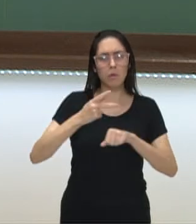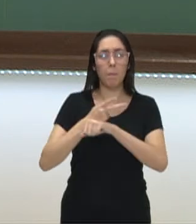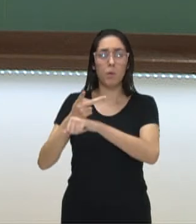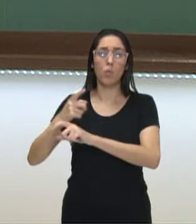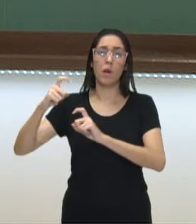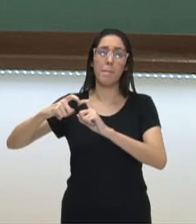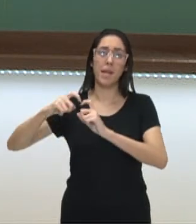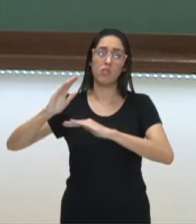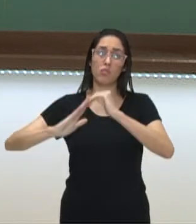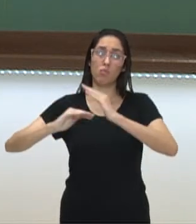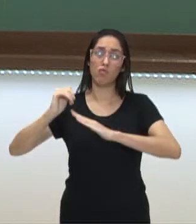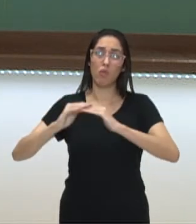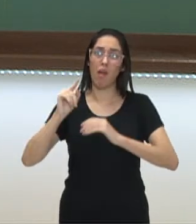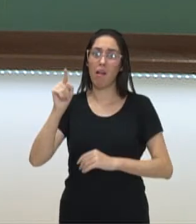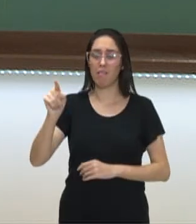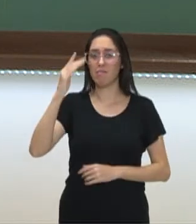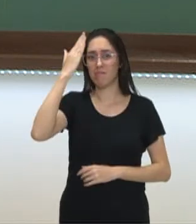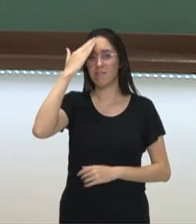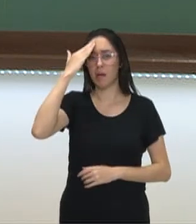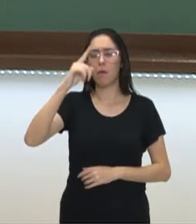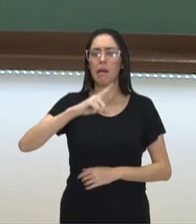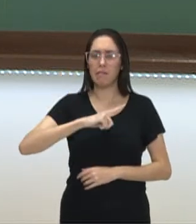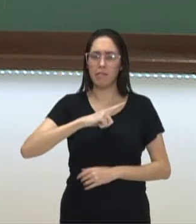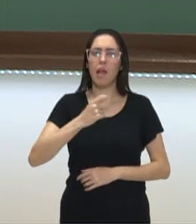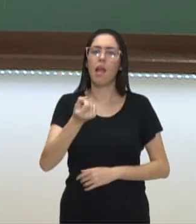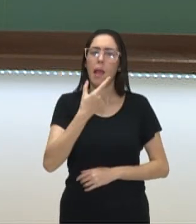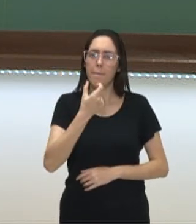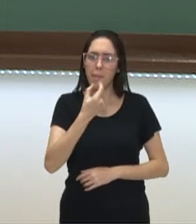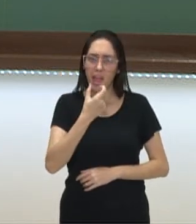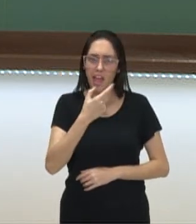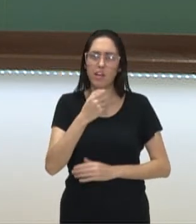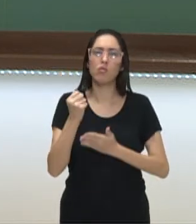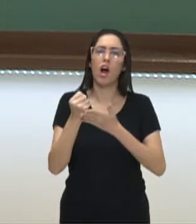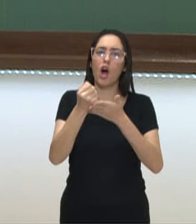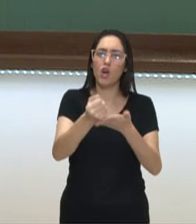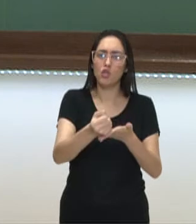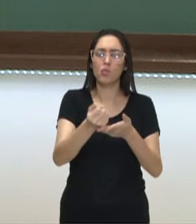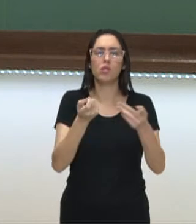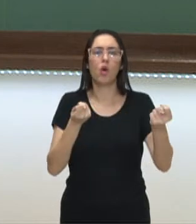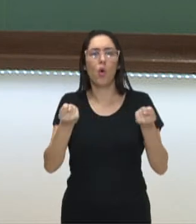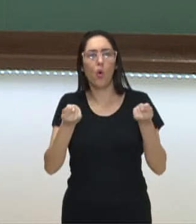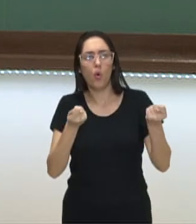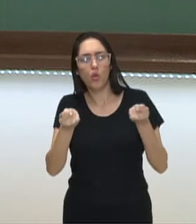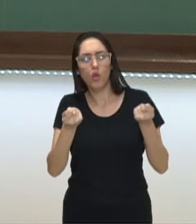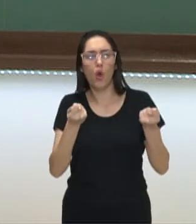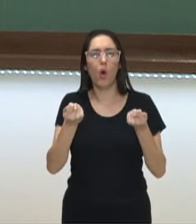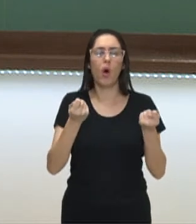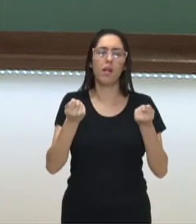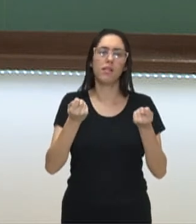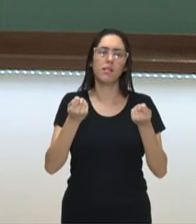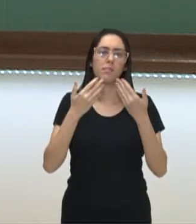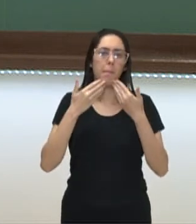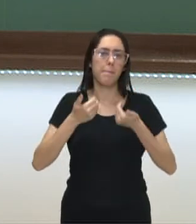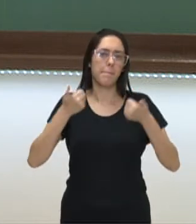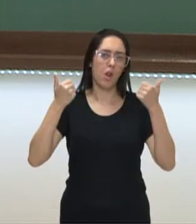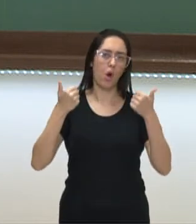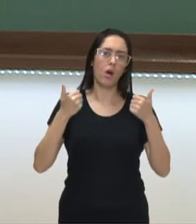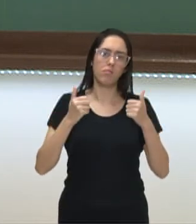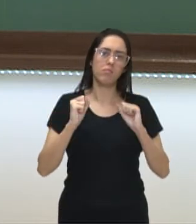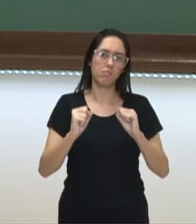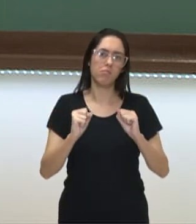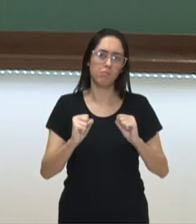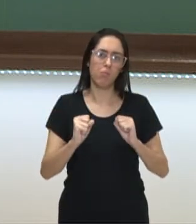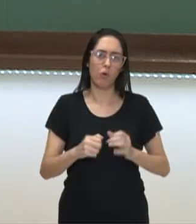um especialista. Existem alguns remedinhos que você toma e que pode ajudar você nessa digestão